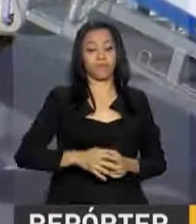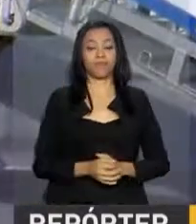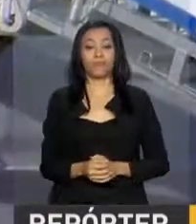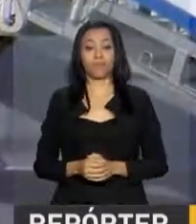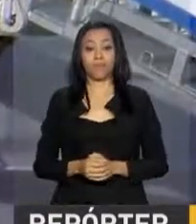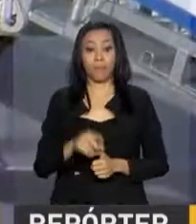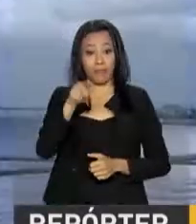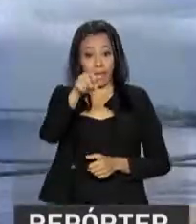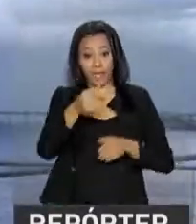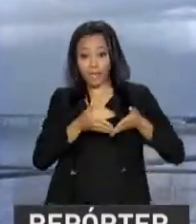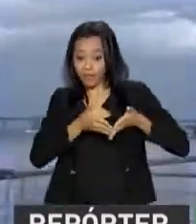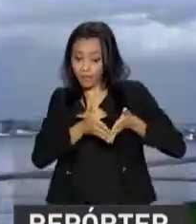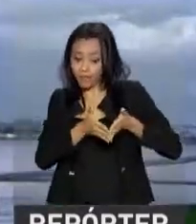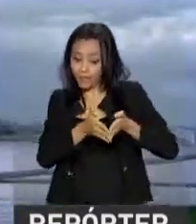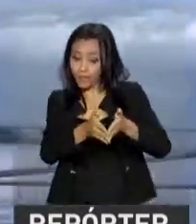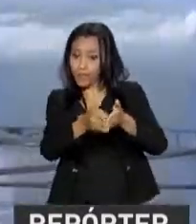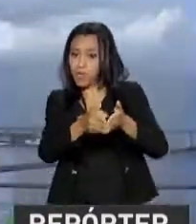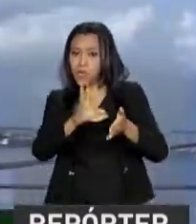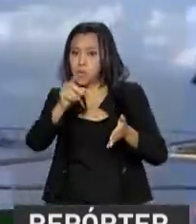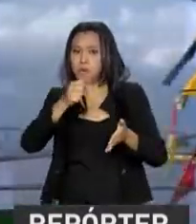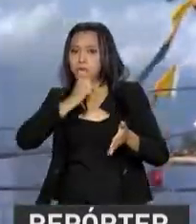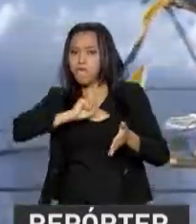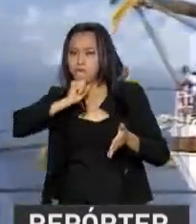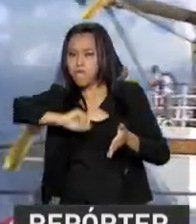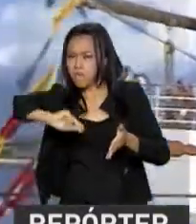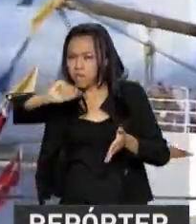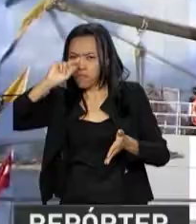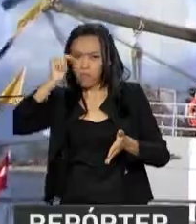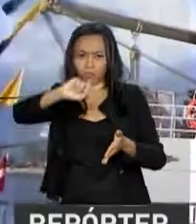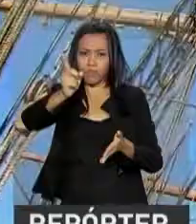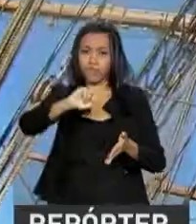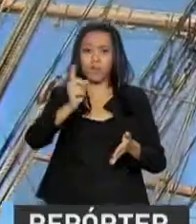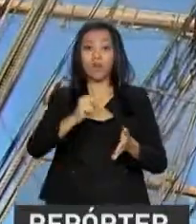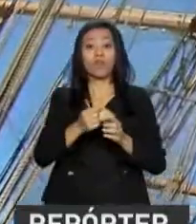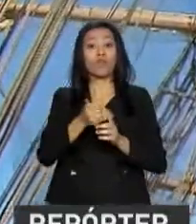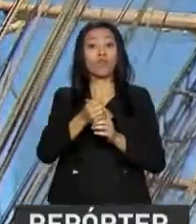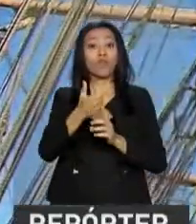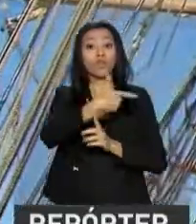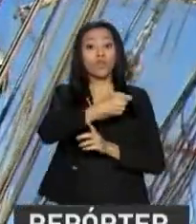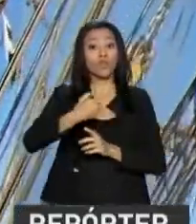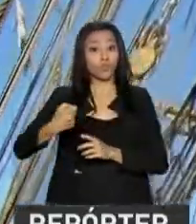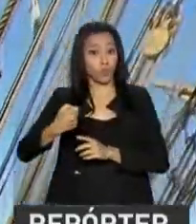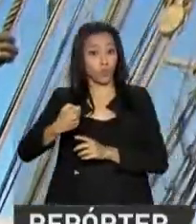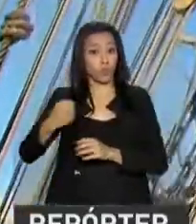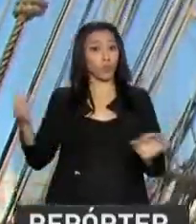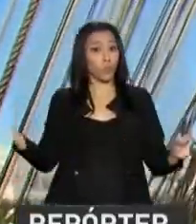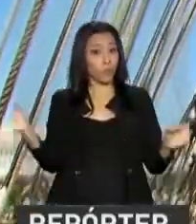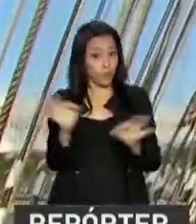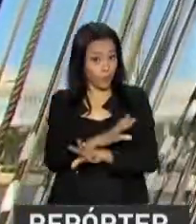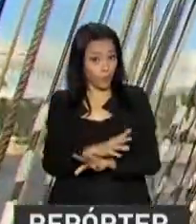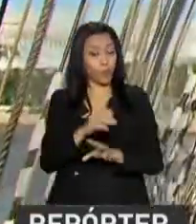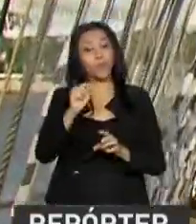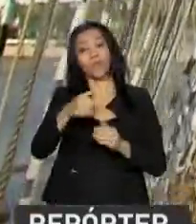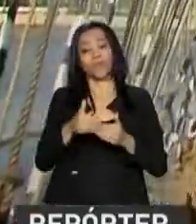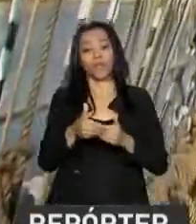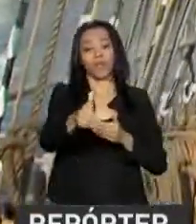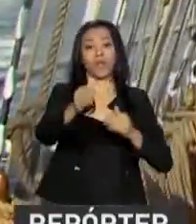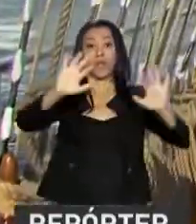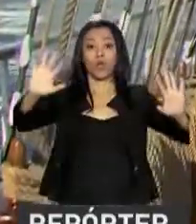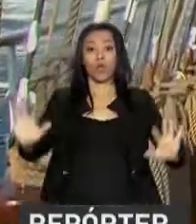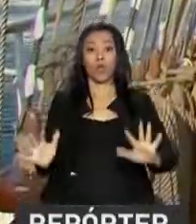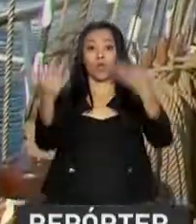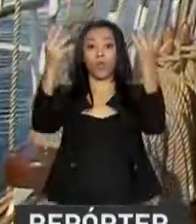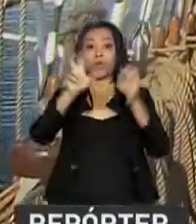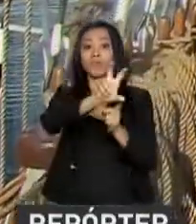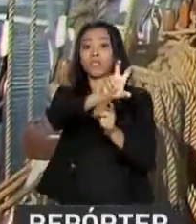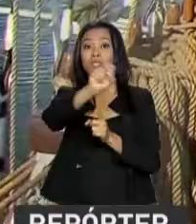O Cisne Branco não é um barco antigo. A construção terminou no ano 2000, a tempo das comemorações pelos 500